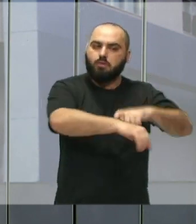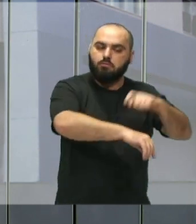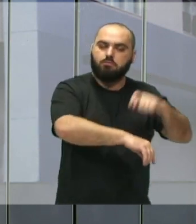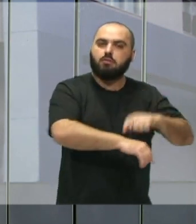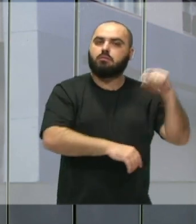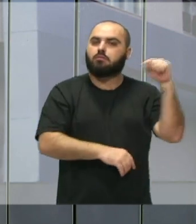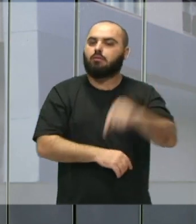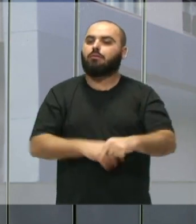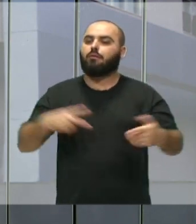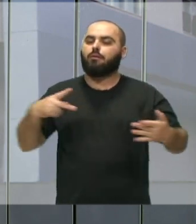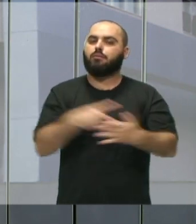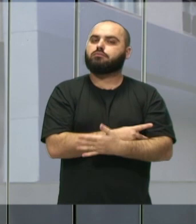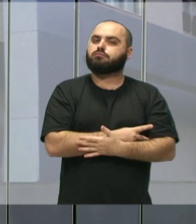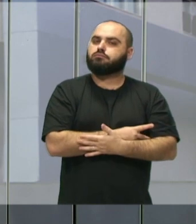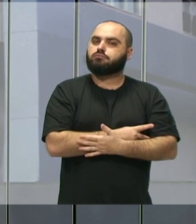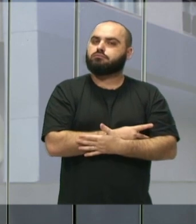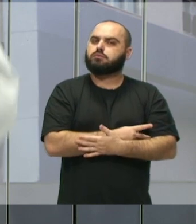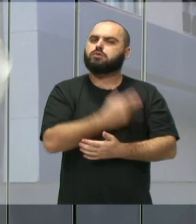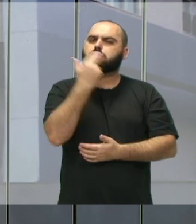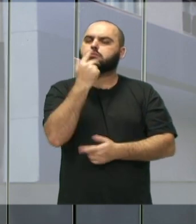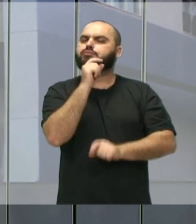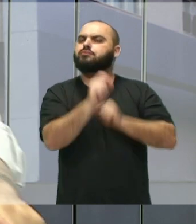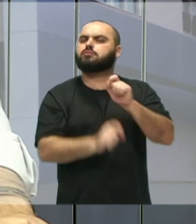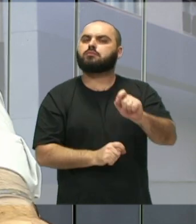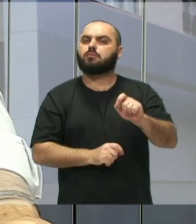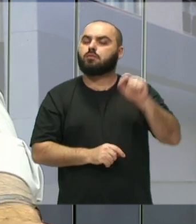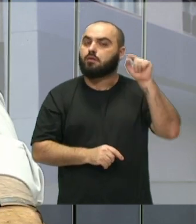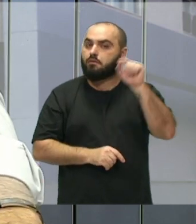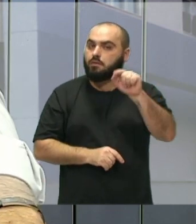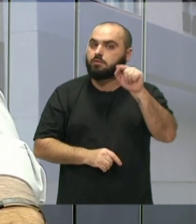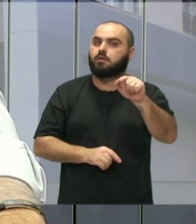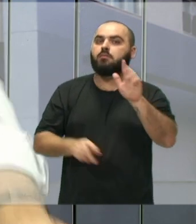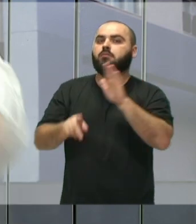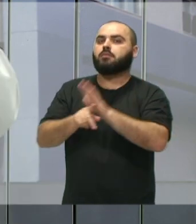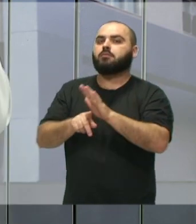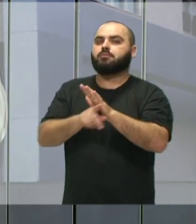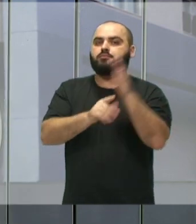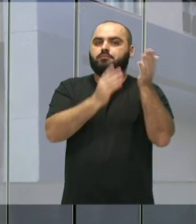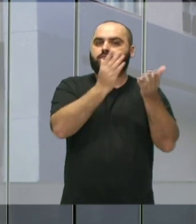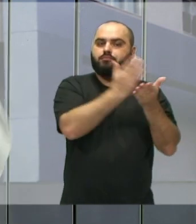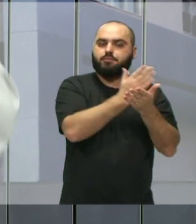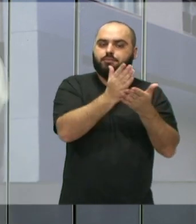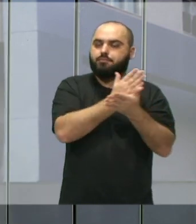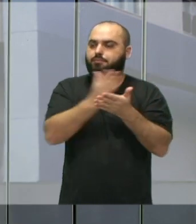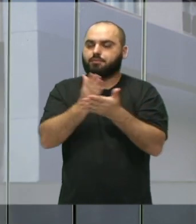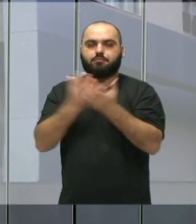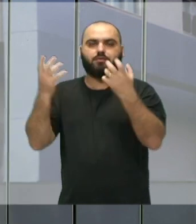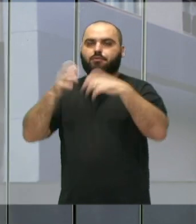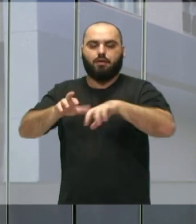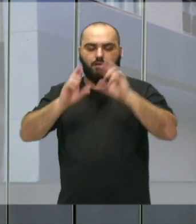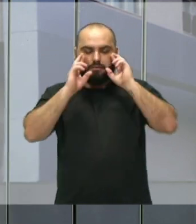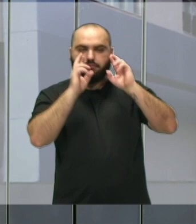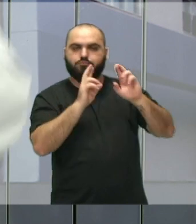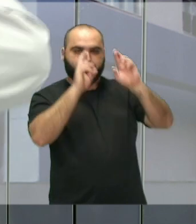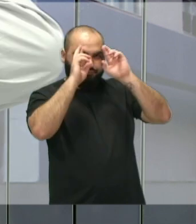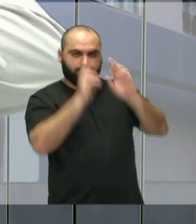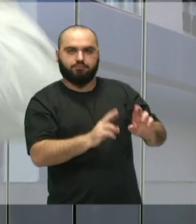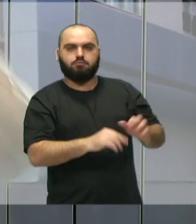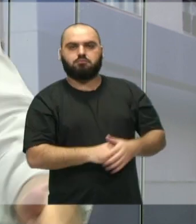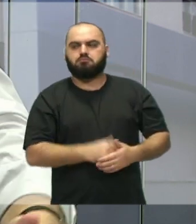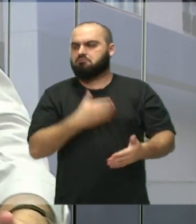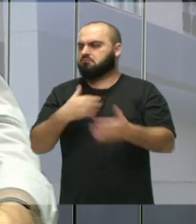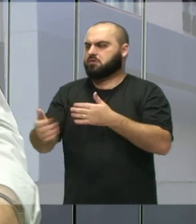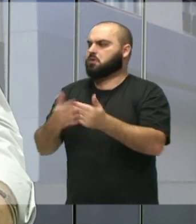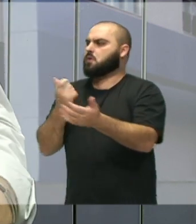ali embaraçosas. Em que sentido? De você burlar procedimentos. Porque quando você está para fazer uma compra, seja de um